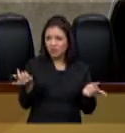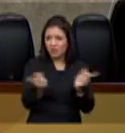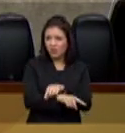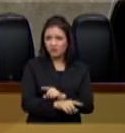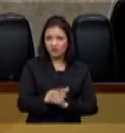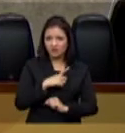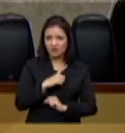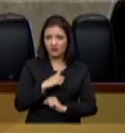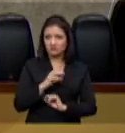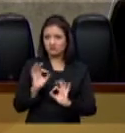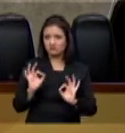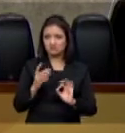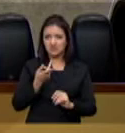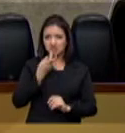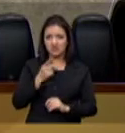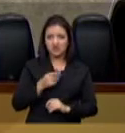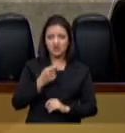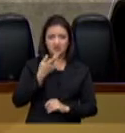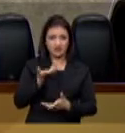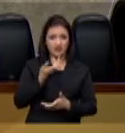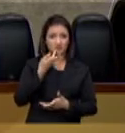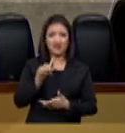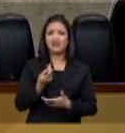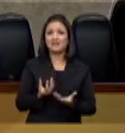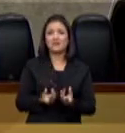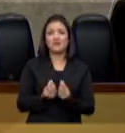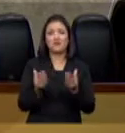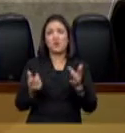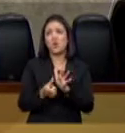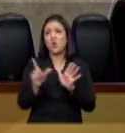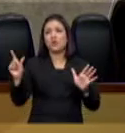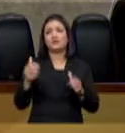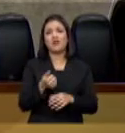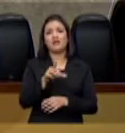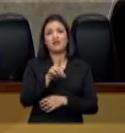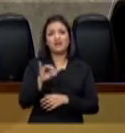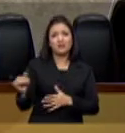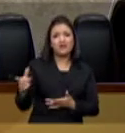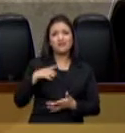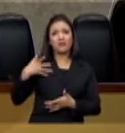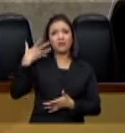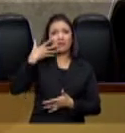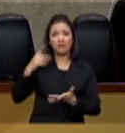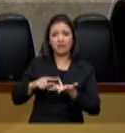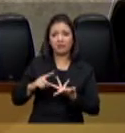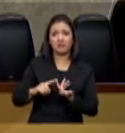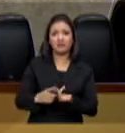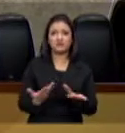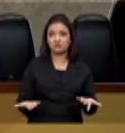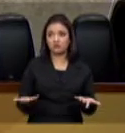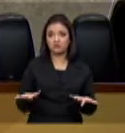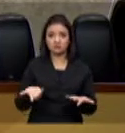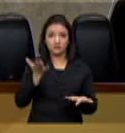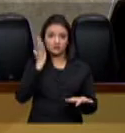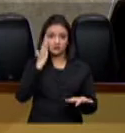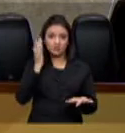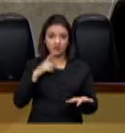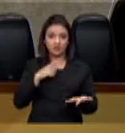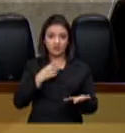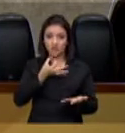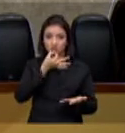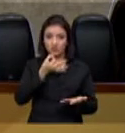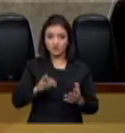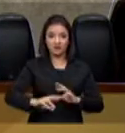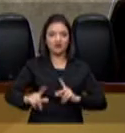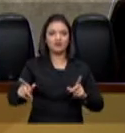bem, com muitas sustentações orais. Há divergência sobre essa... Ministro